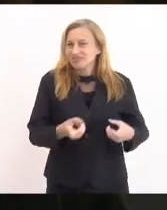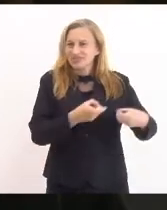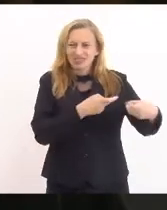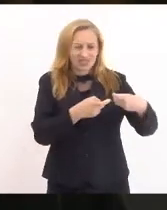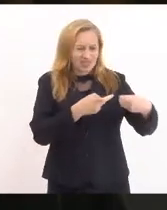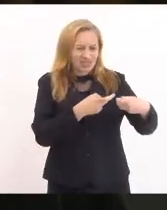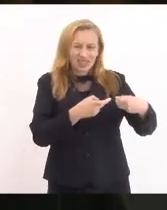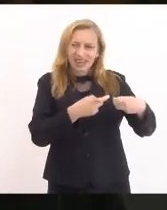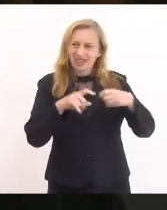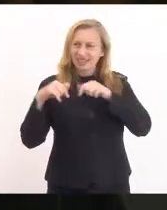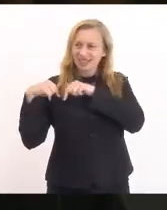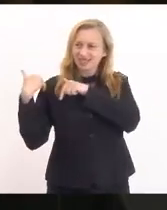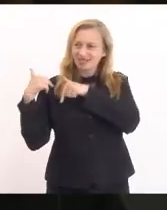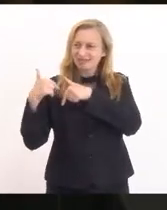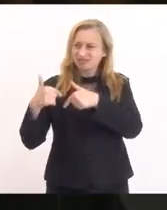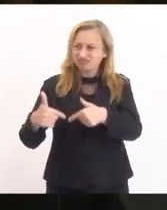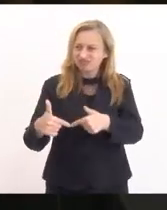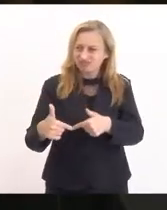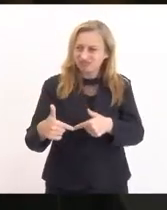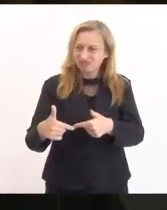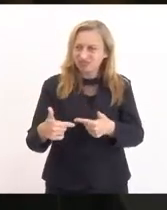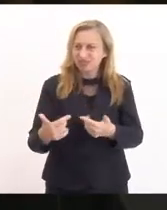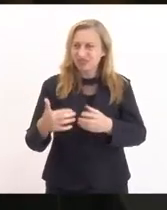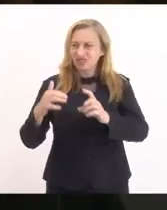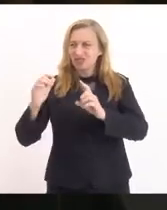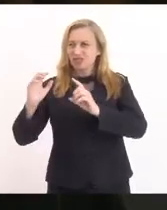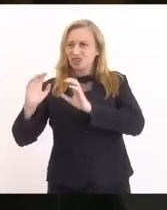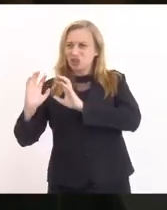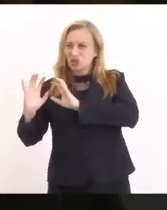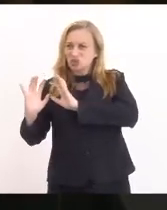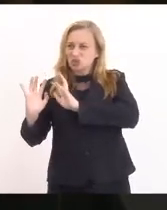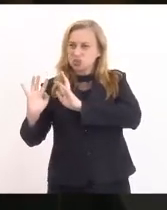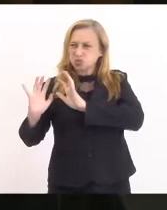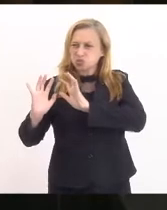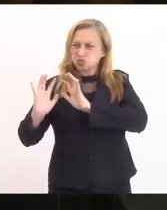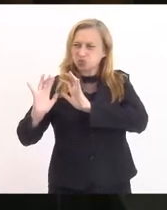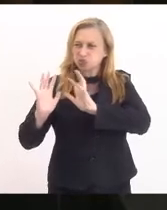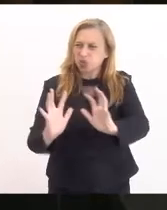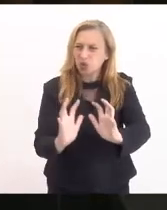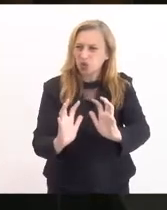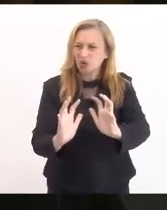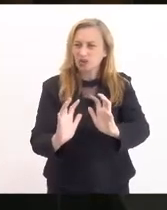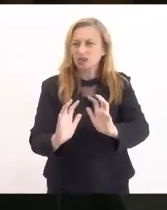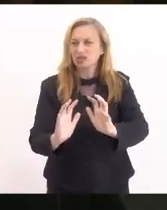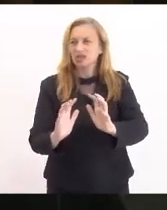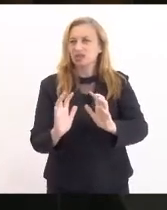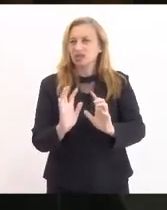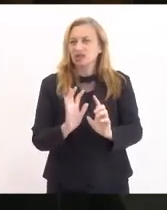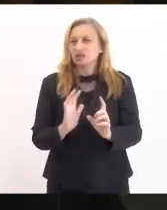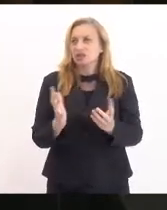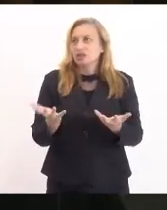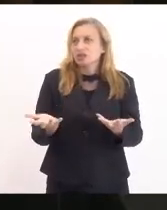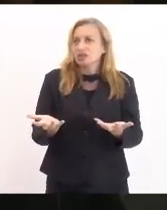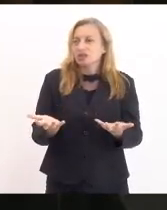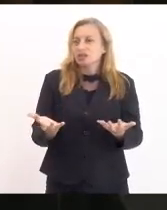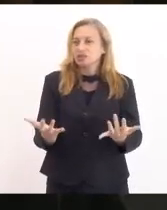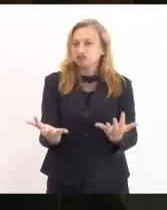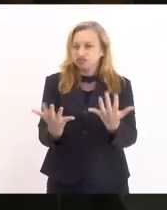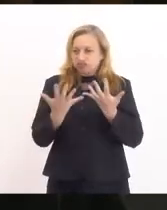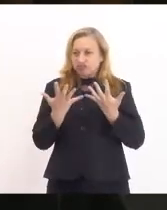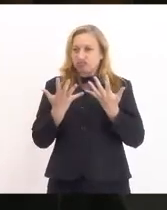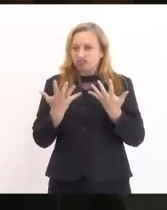guerra de forma tradicional, de invasão, é inadmissível nos tempos